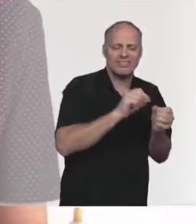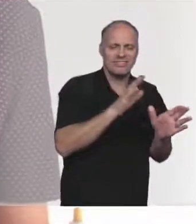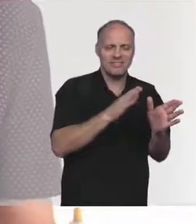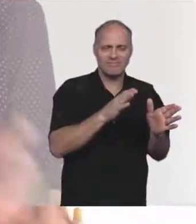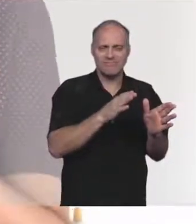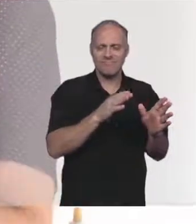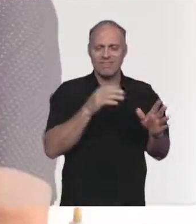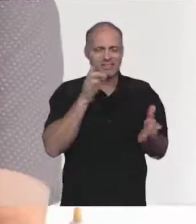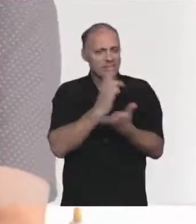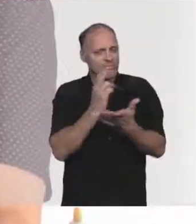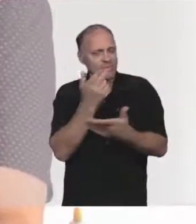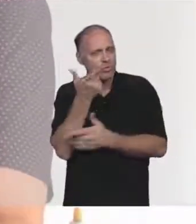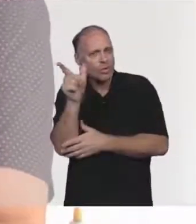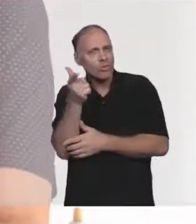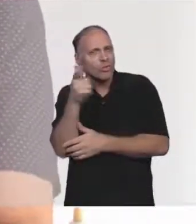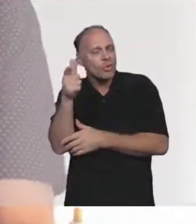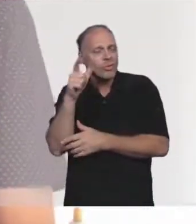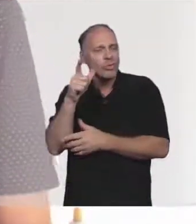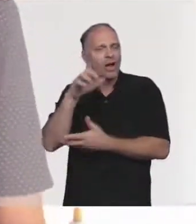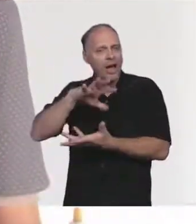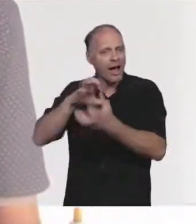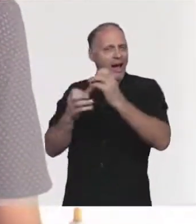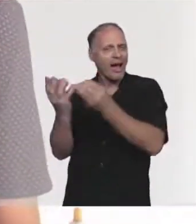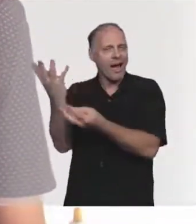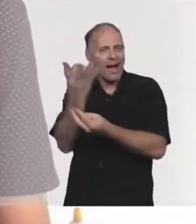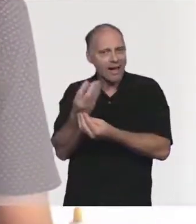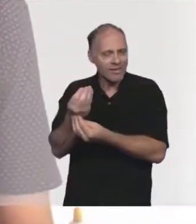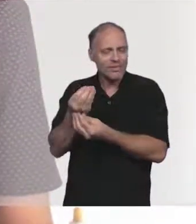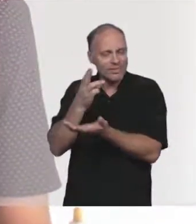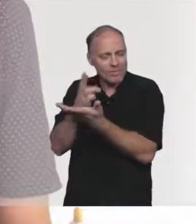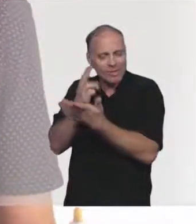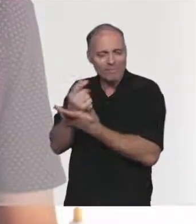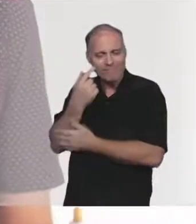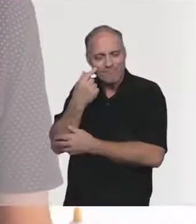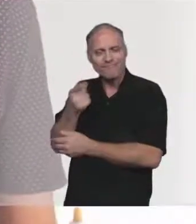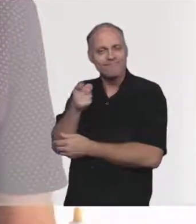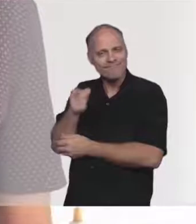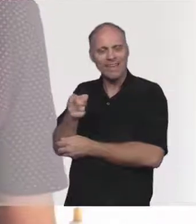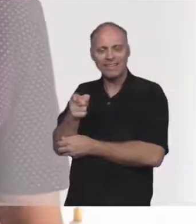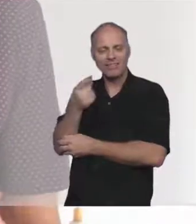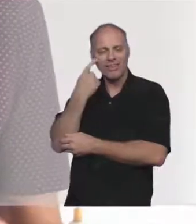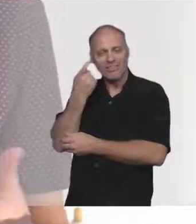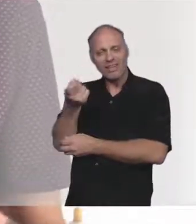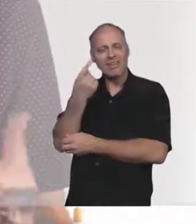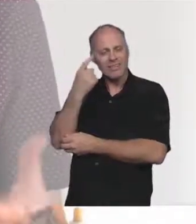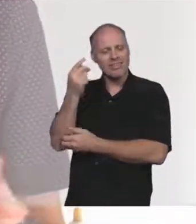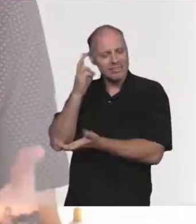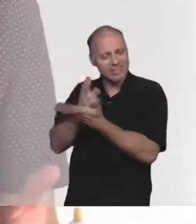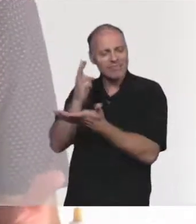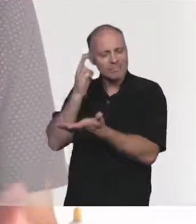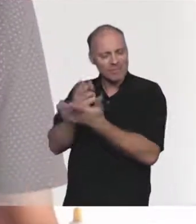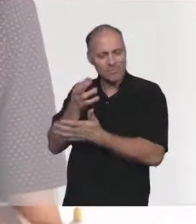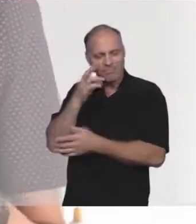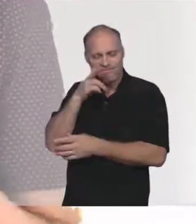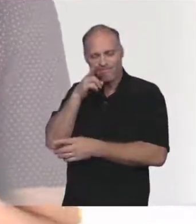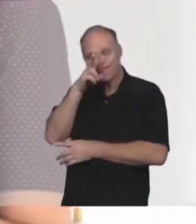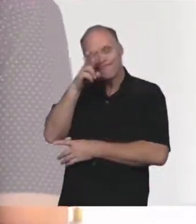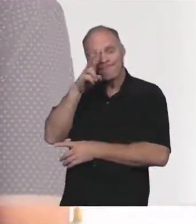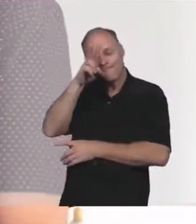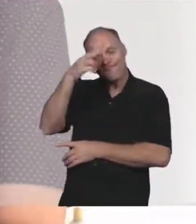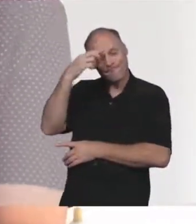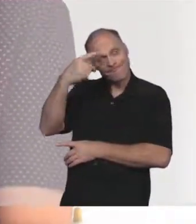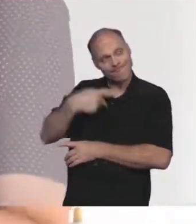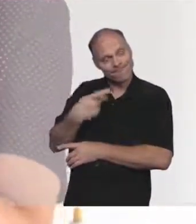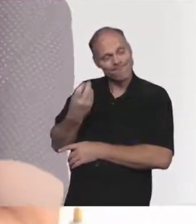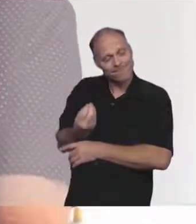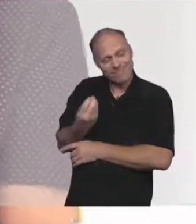atuava, mas sempre a arte. E era um interesse, né? Ficava isso latente em mim, mas eu não tinha